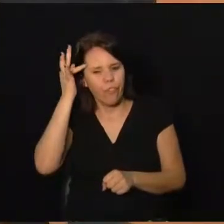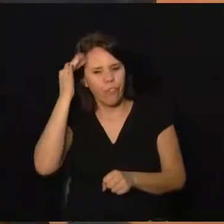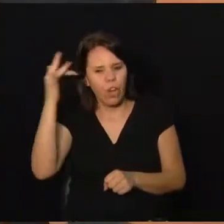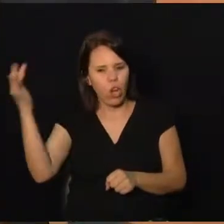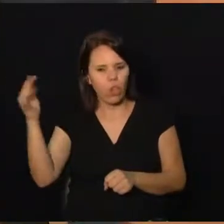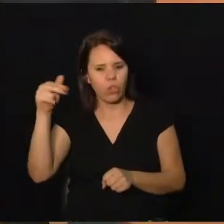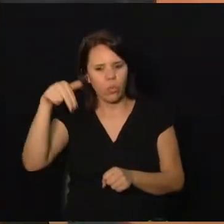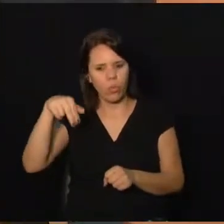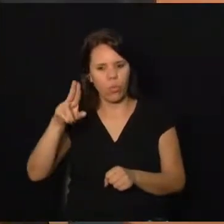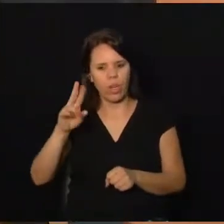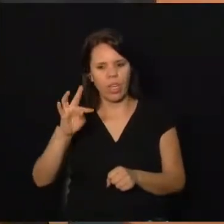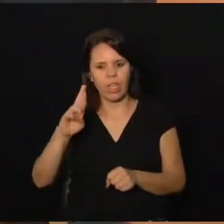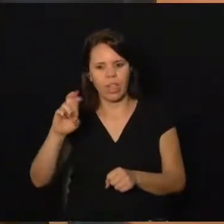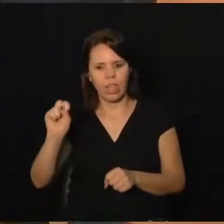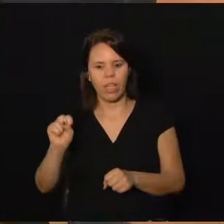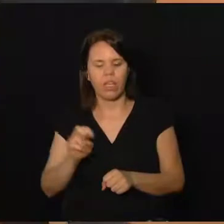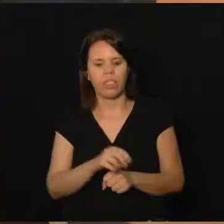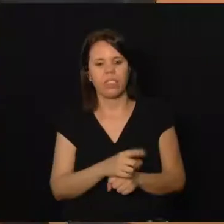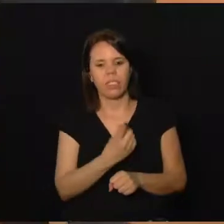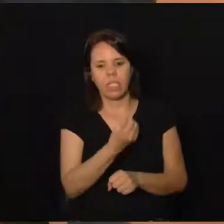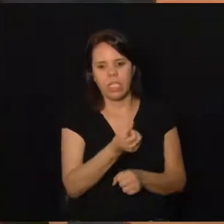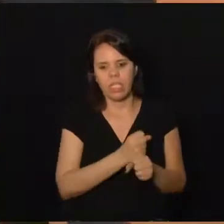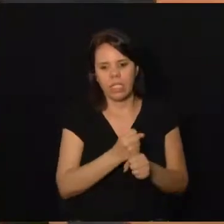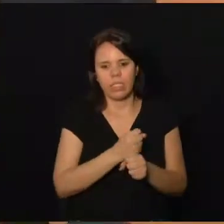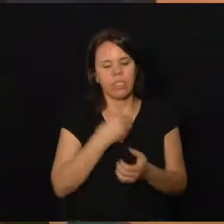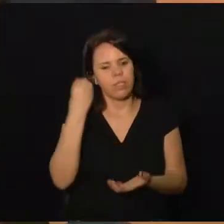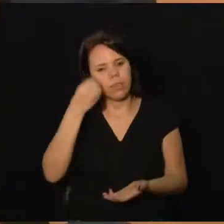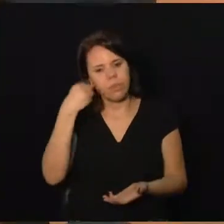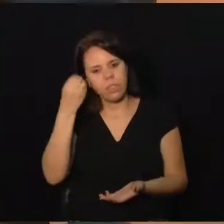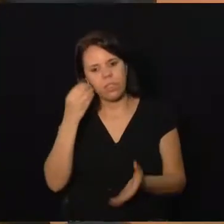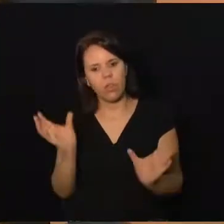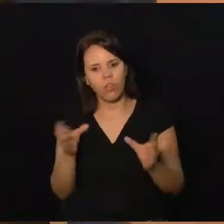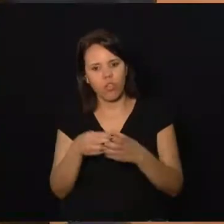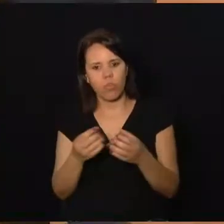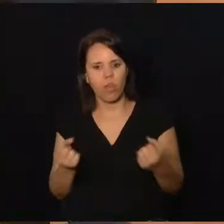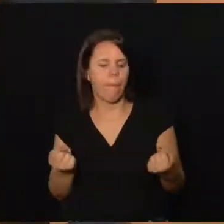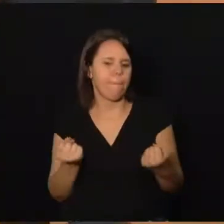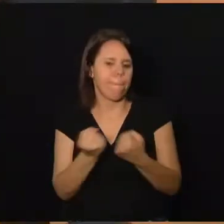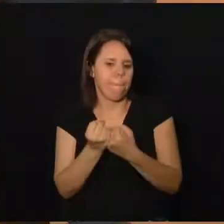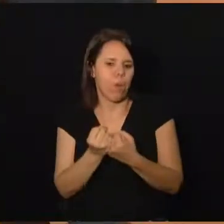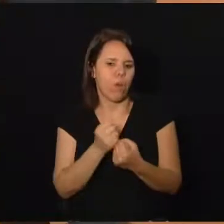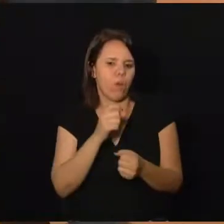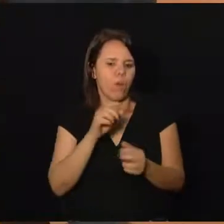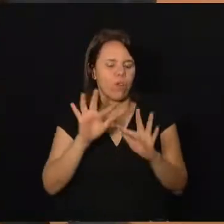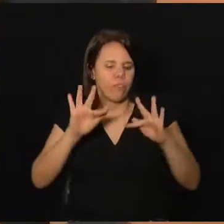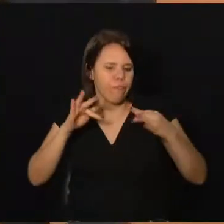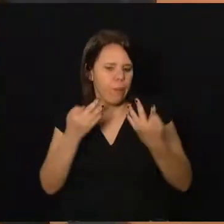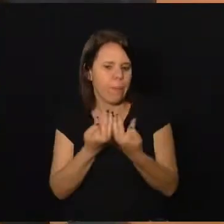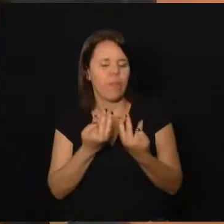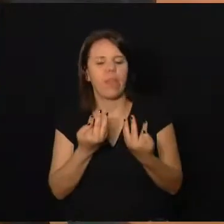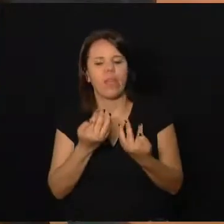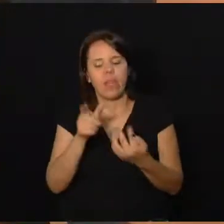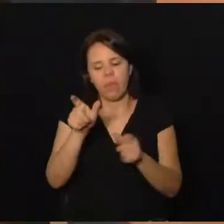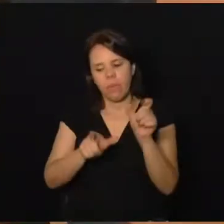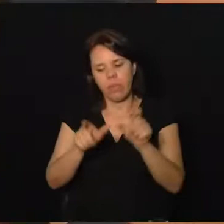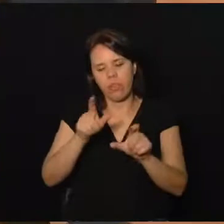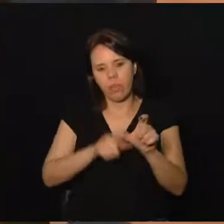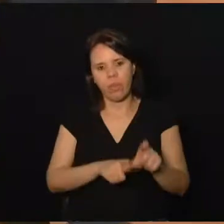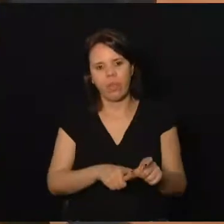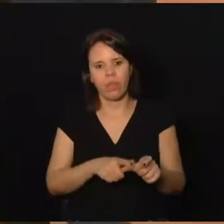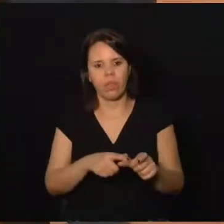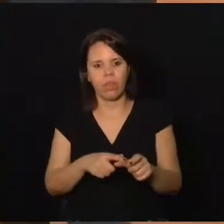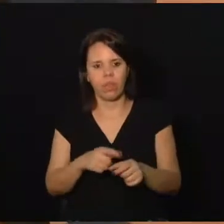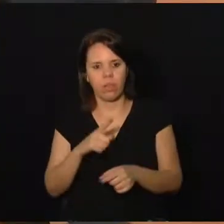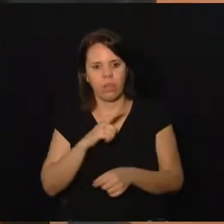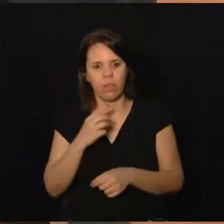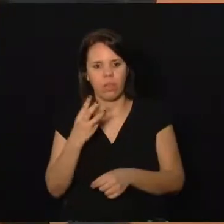Uninter e 16 anos de experiência em grupos de apoio a dependentes químicos e familiares. 17, 18, 19. Eu tenho 3 anos a